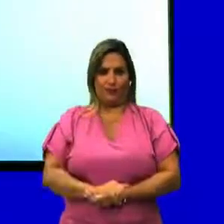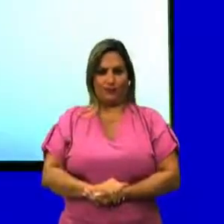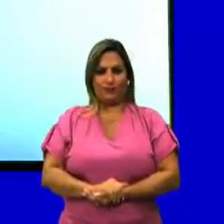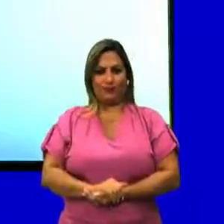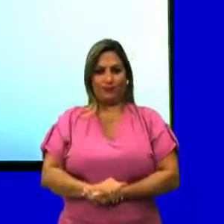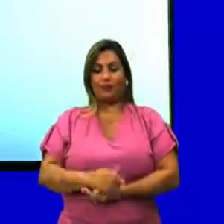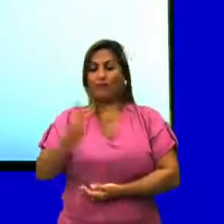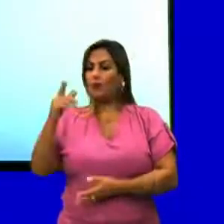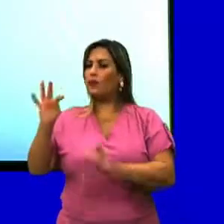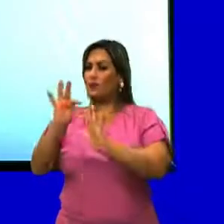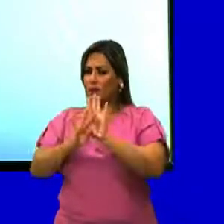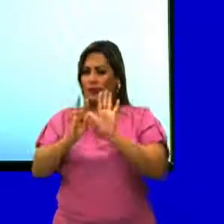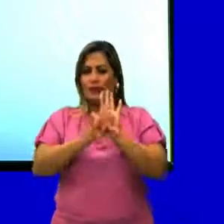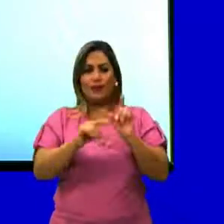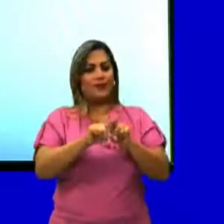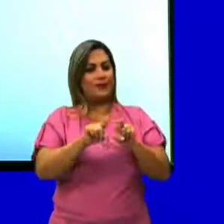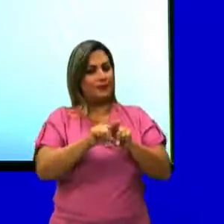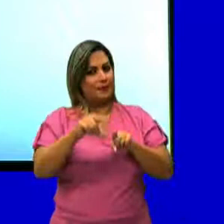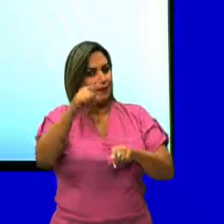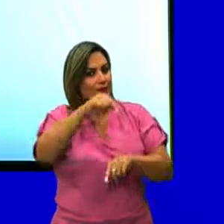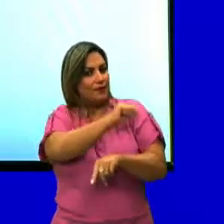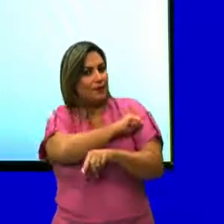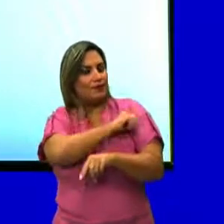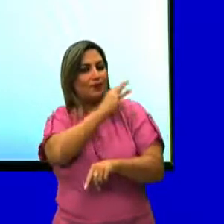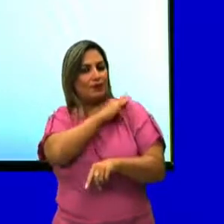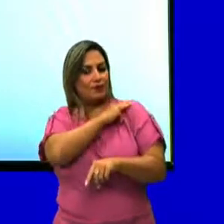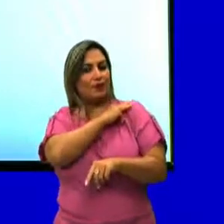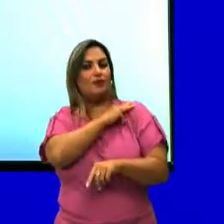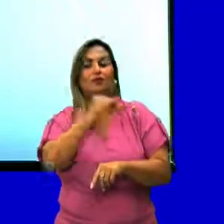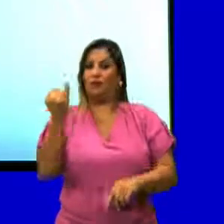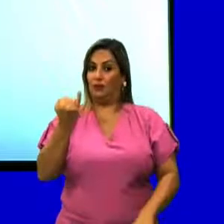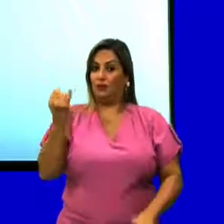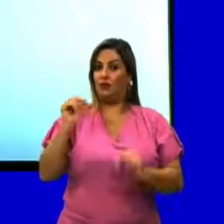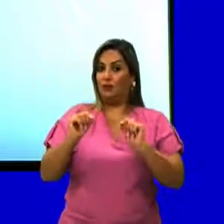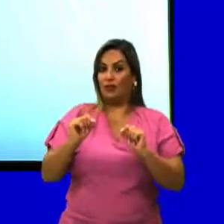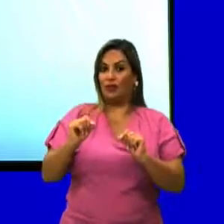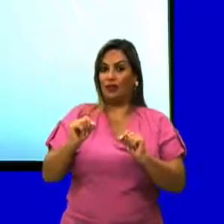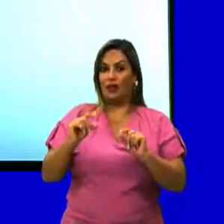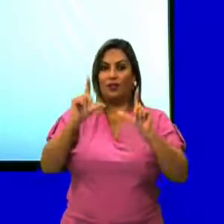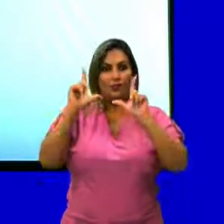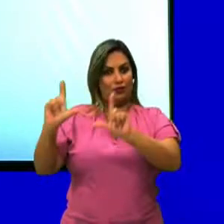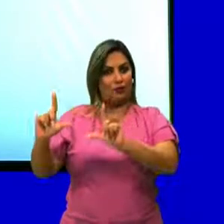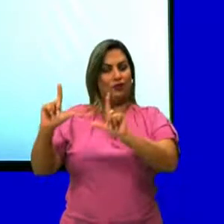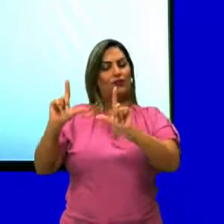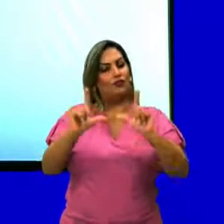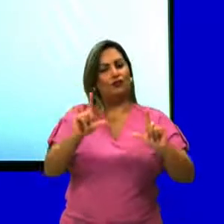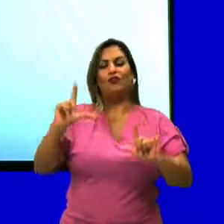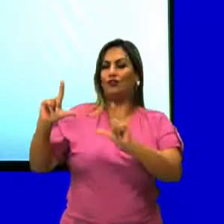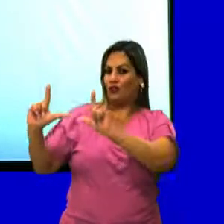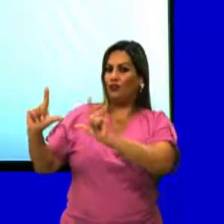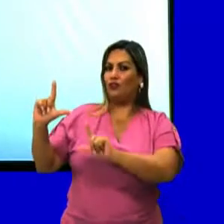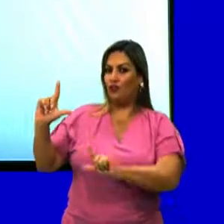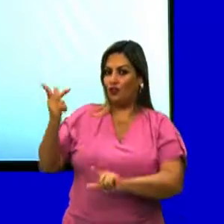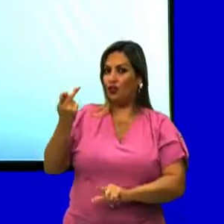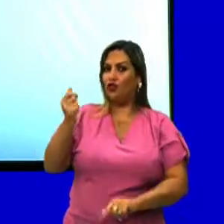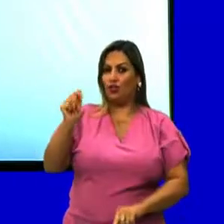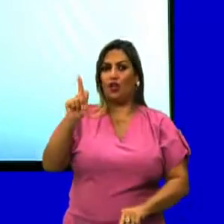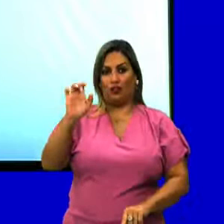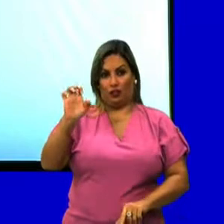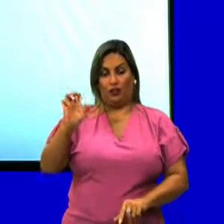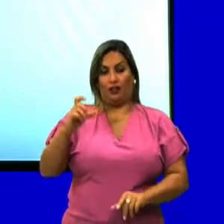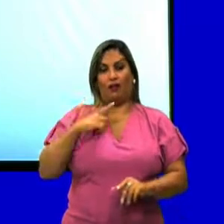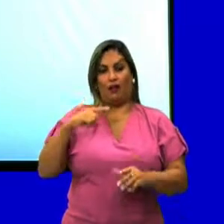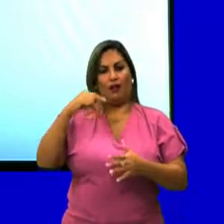textos também, que para vocês estudantes do ensino médio é importante, é a questão da charge. A charge é um elemento